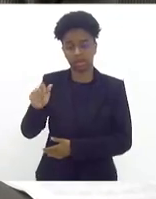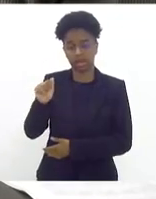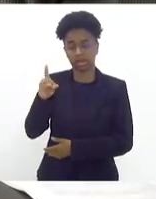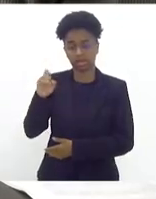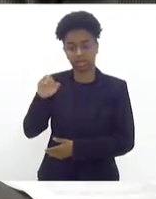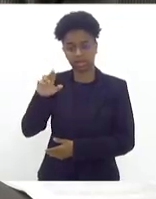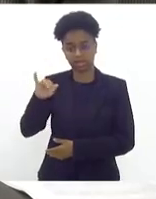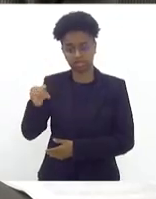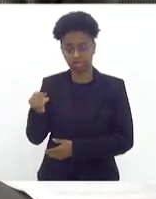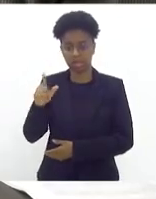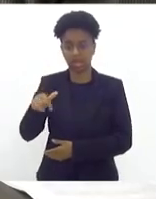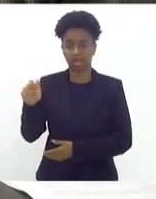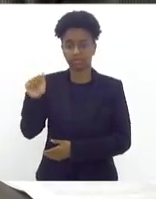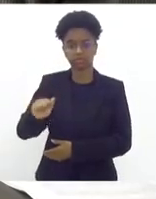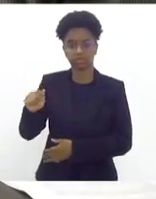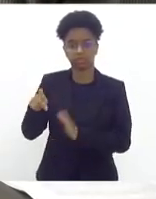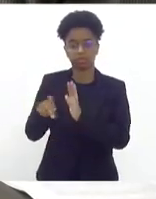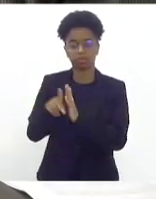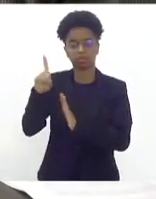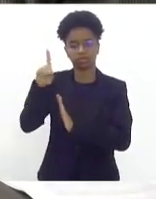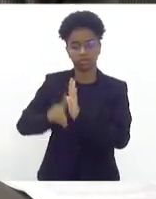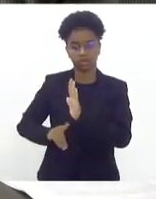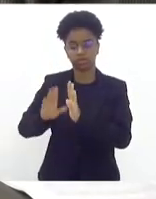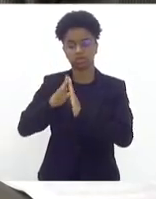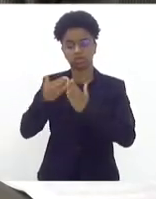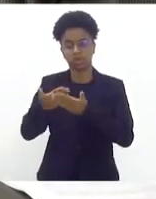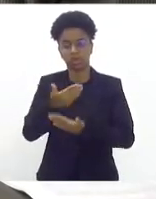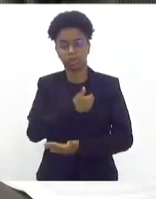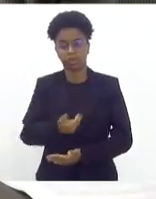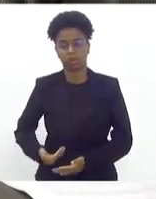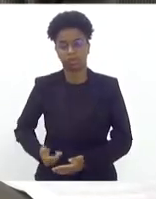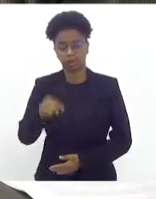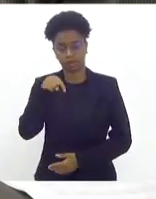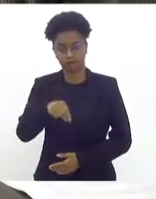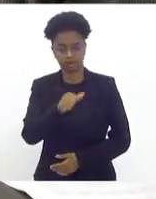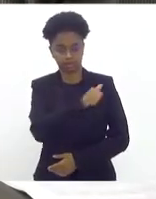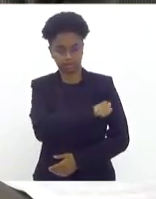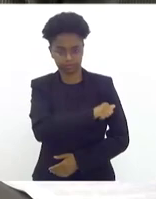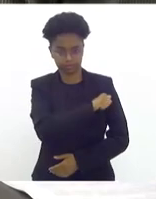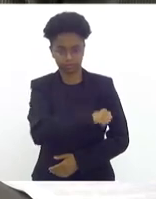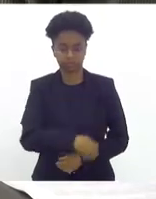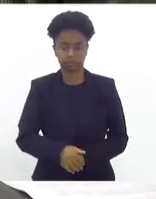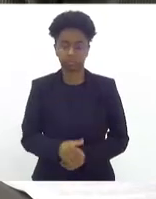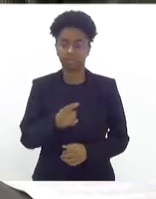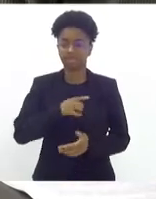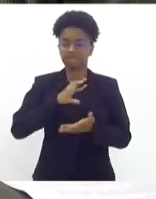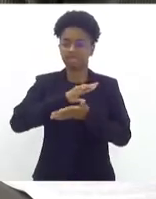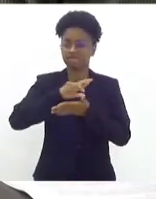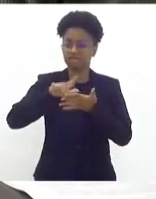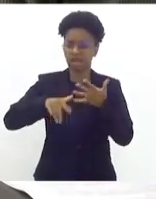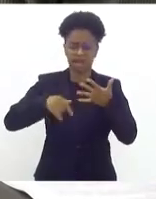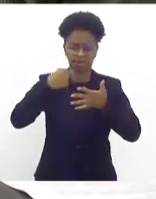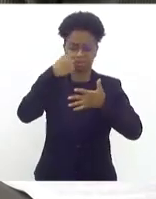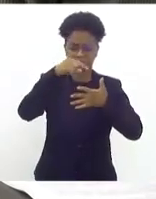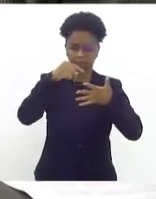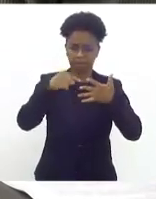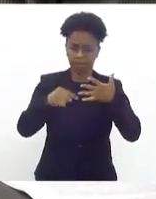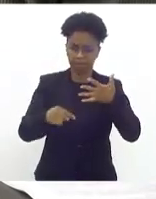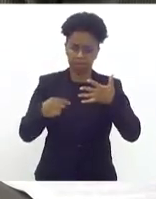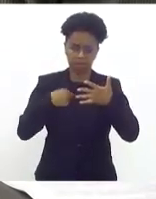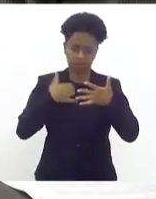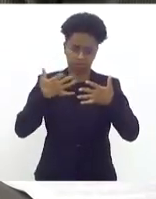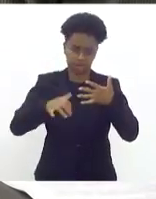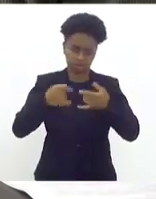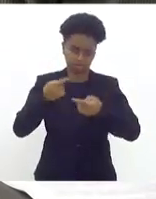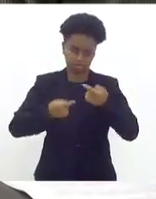dos Diretores das Escolas Públicas aqui do Rio de Janeiro. Tem vários pontos, eu já, sem querer entrar no mérito,